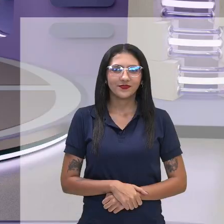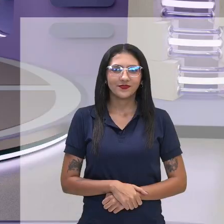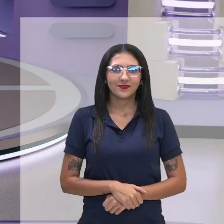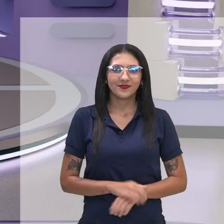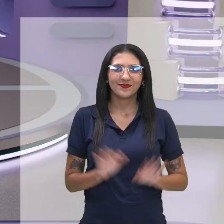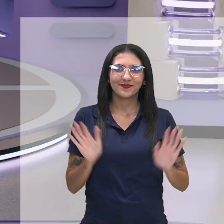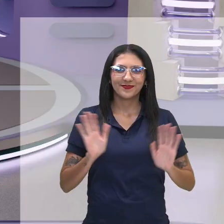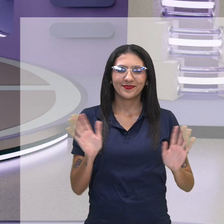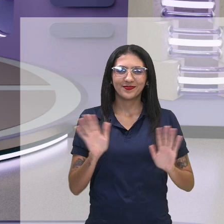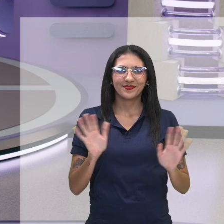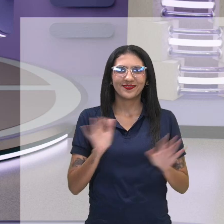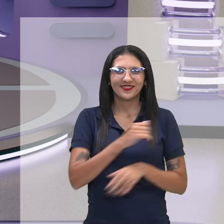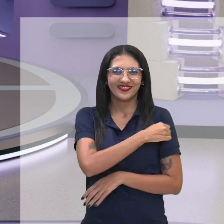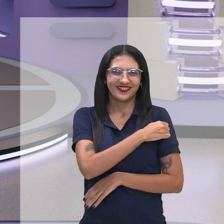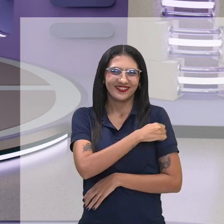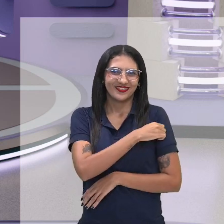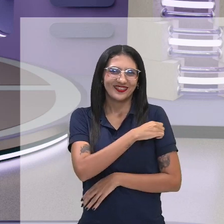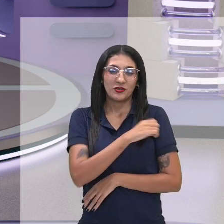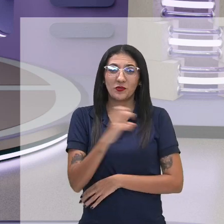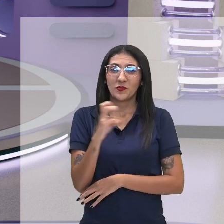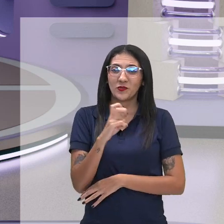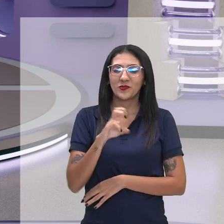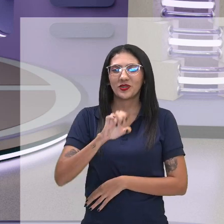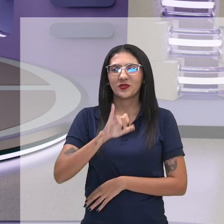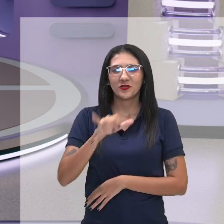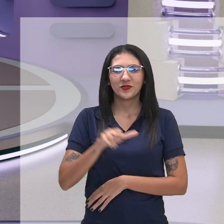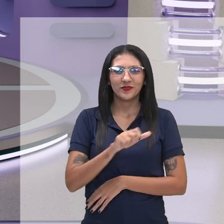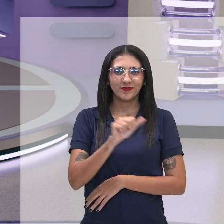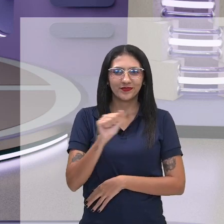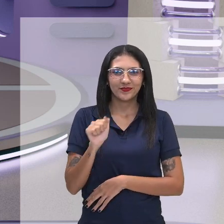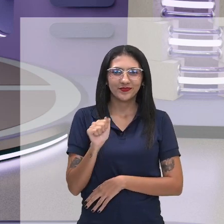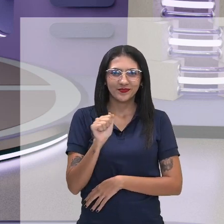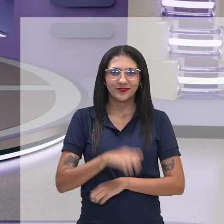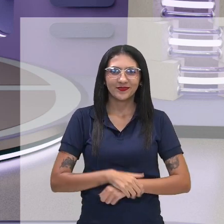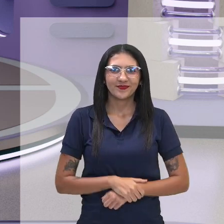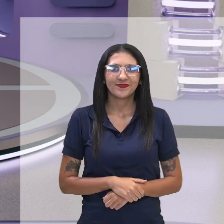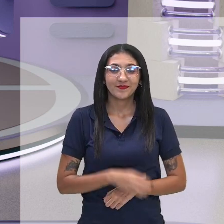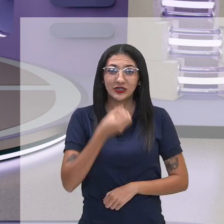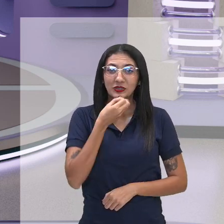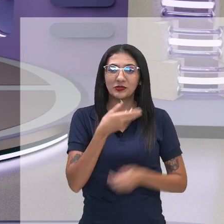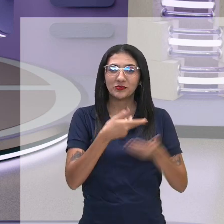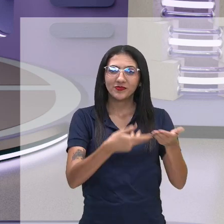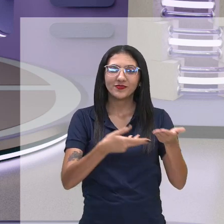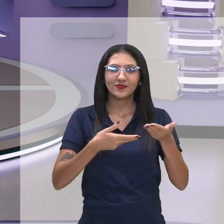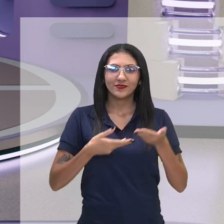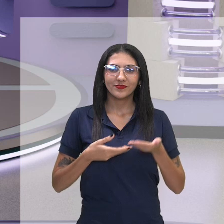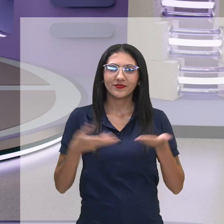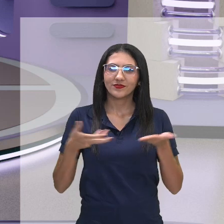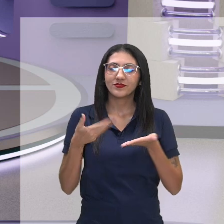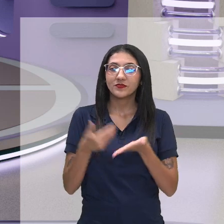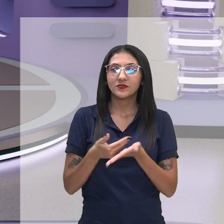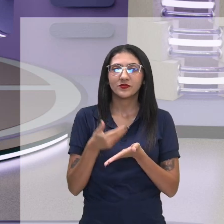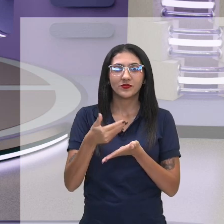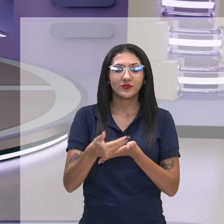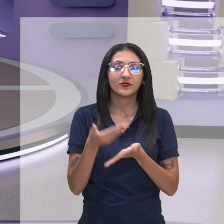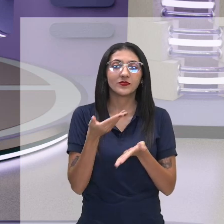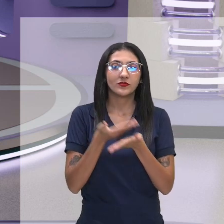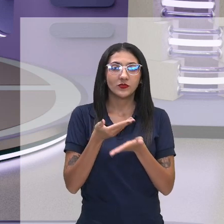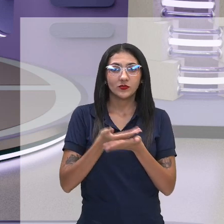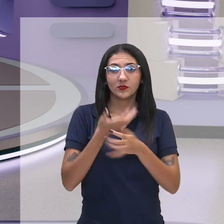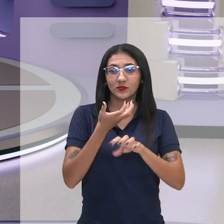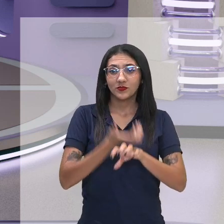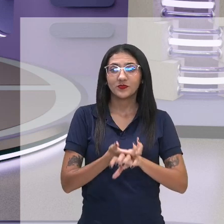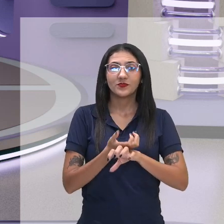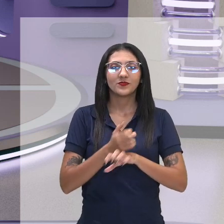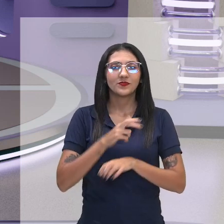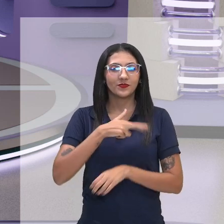Olá, alunos da quinta fase da educação de jovens e adultos. Sejam muito bem-vindos às aulas de